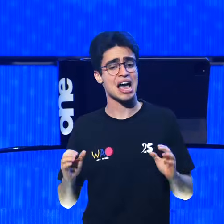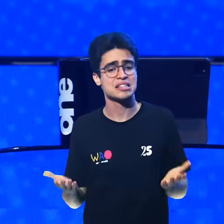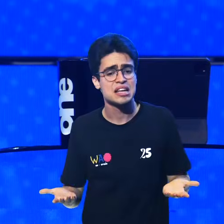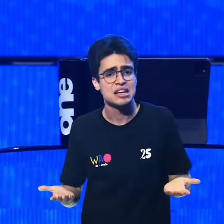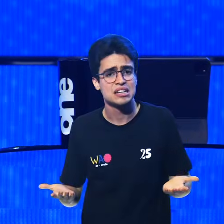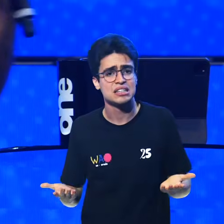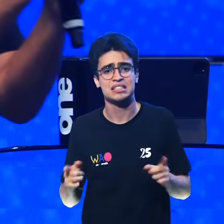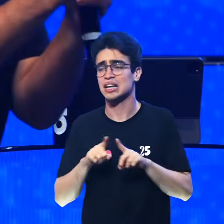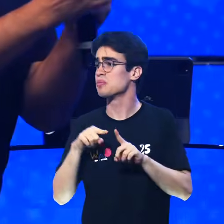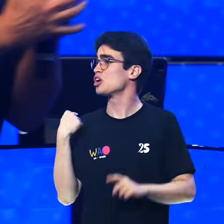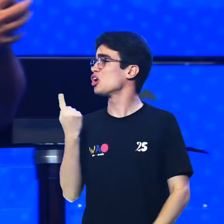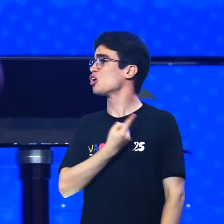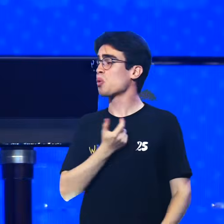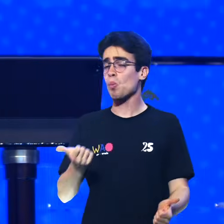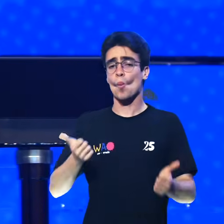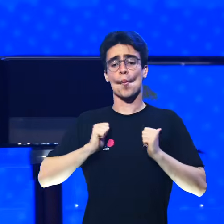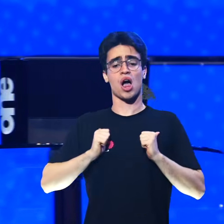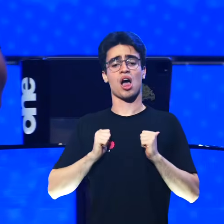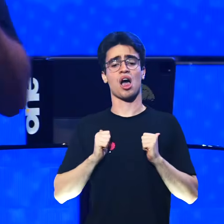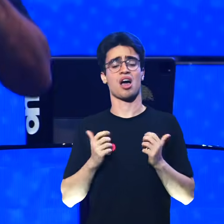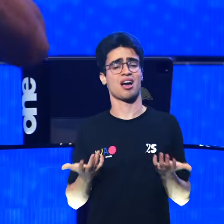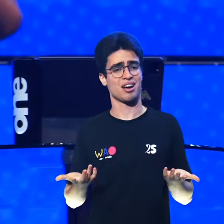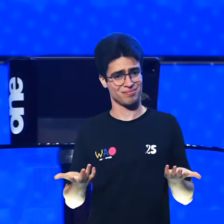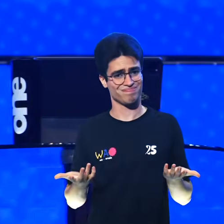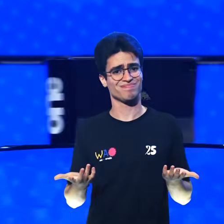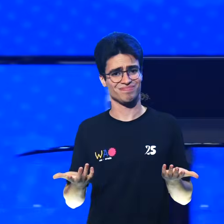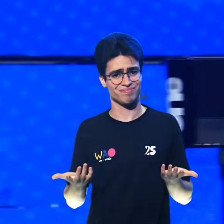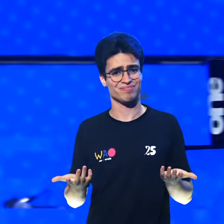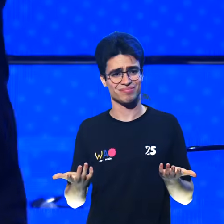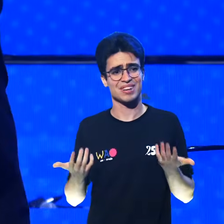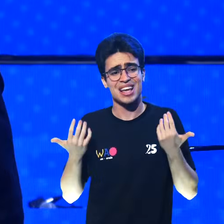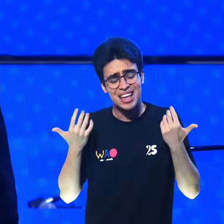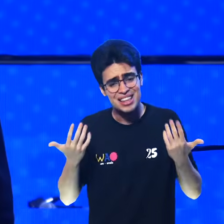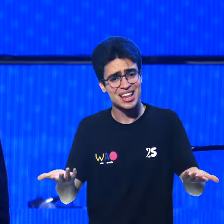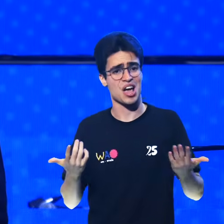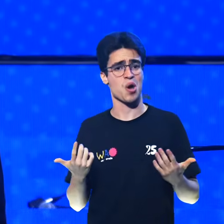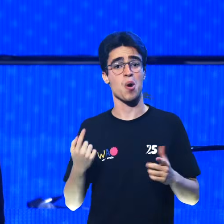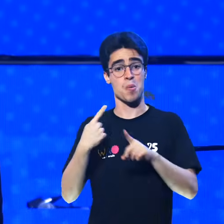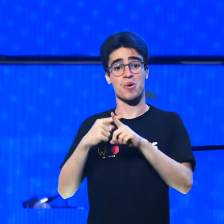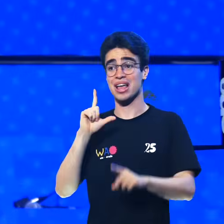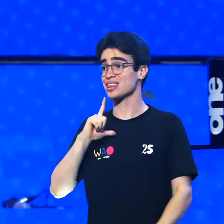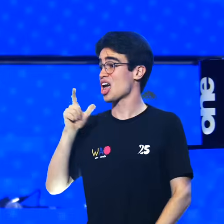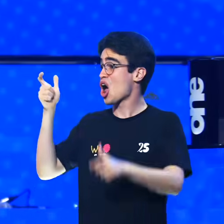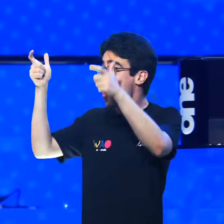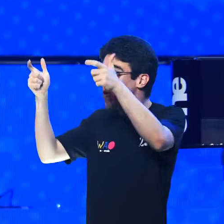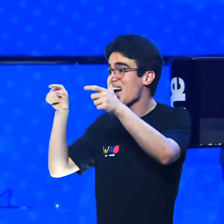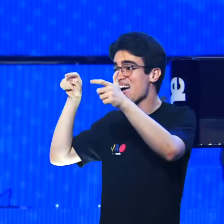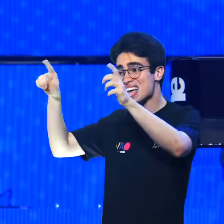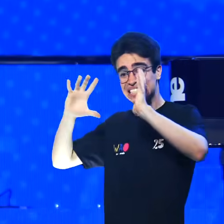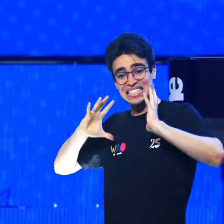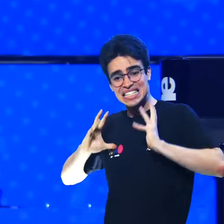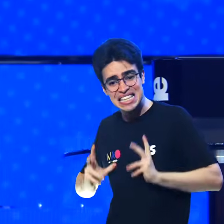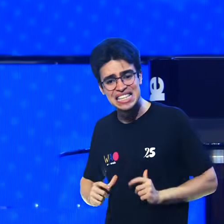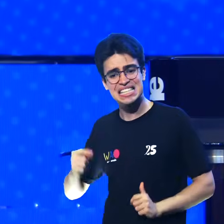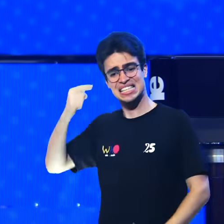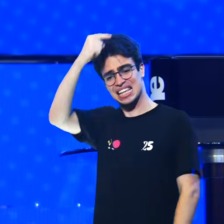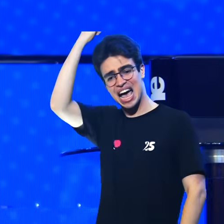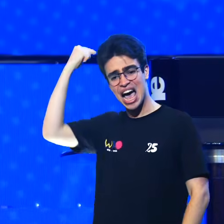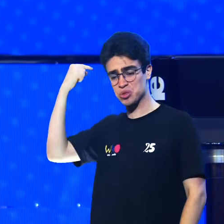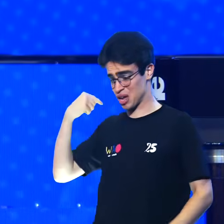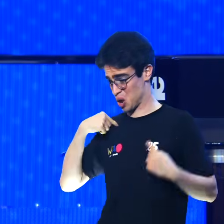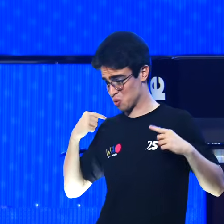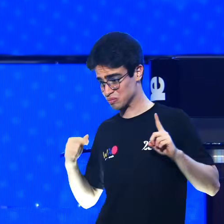sem sensibilidade para aquilo. E quando nós estamos vindo para um lugar santo como esse, quando o